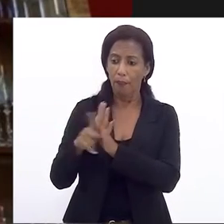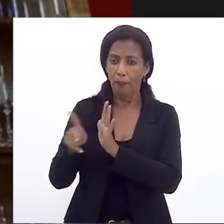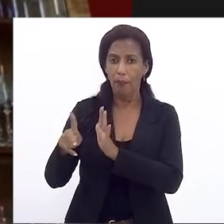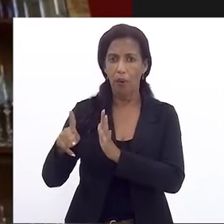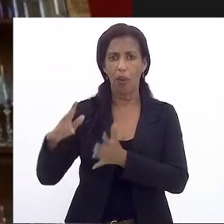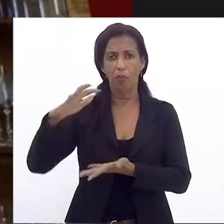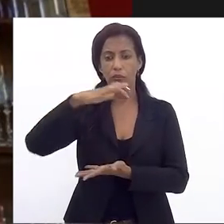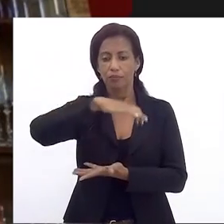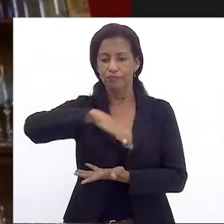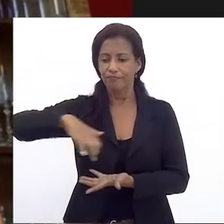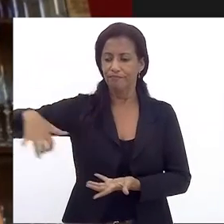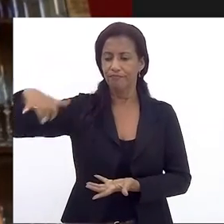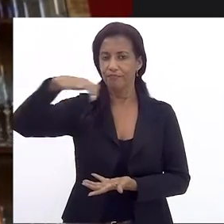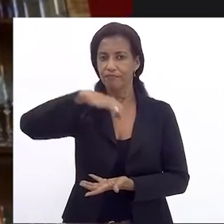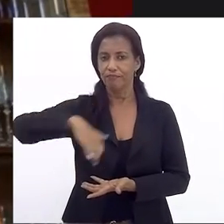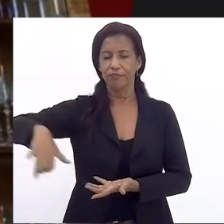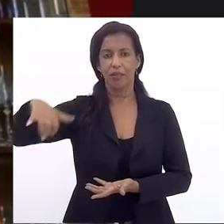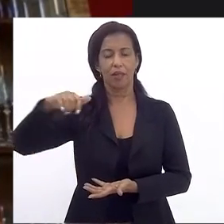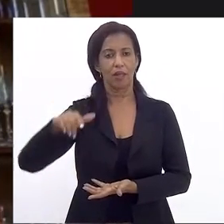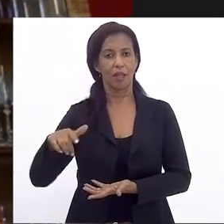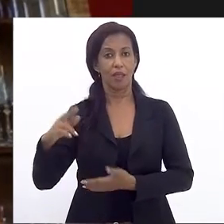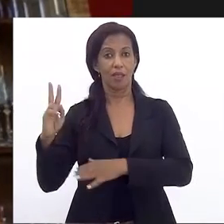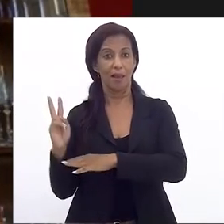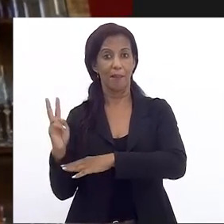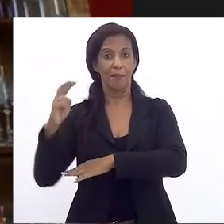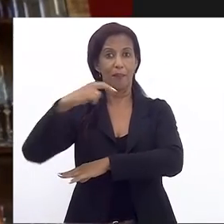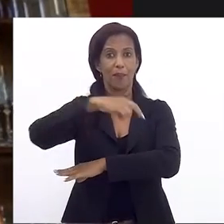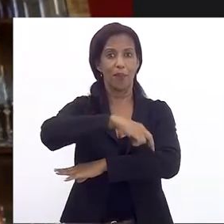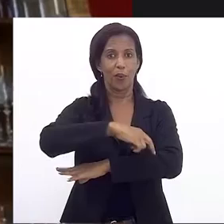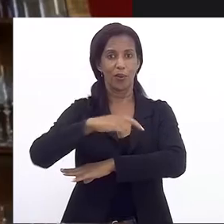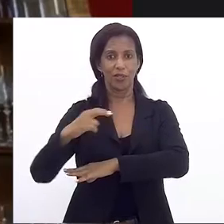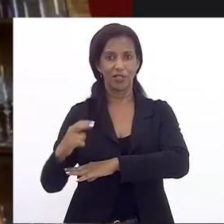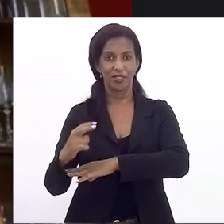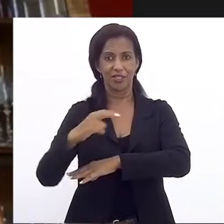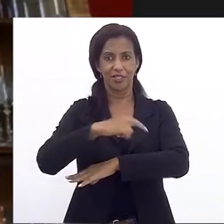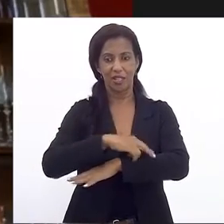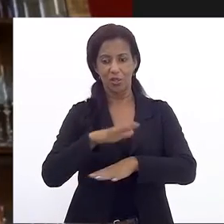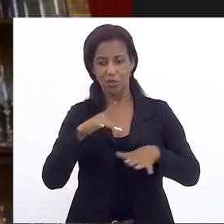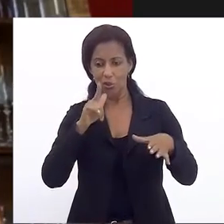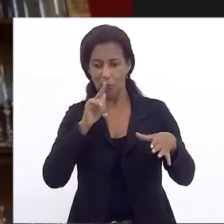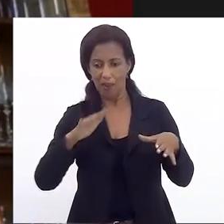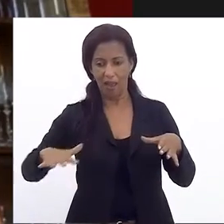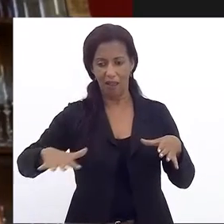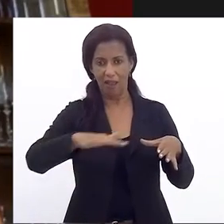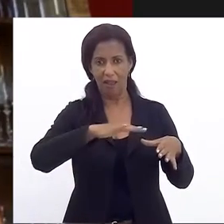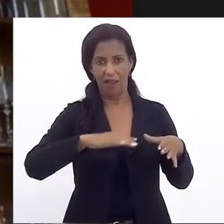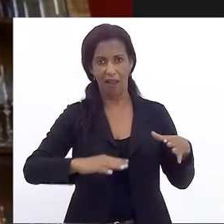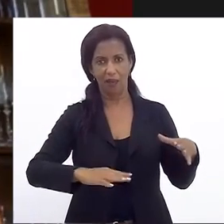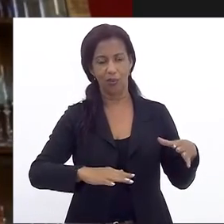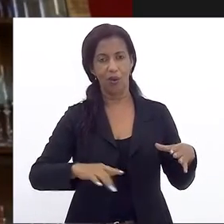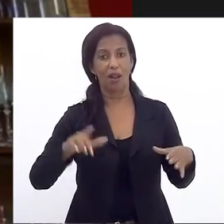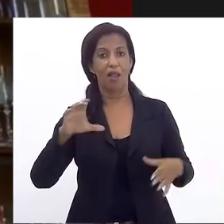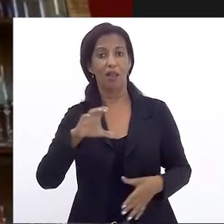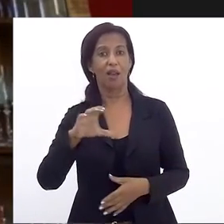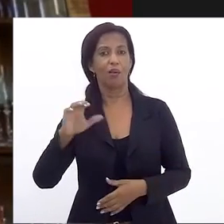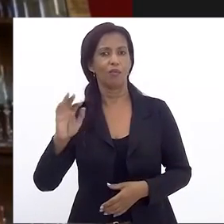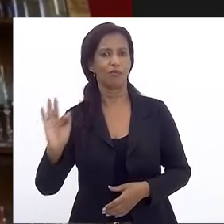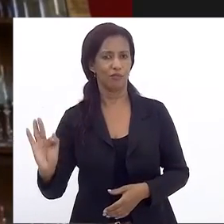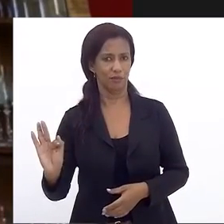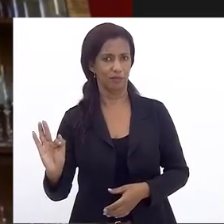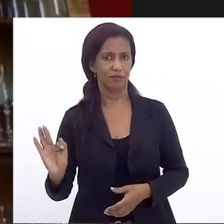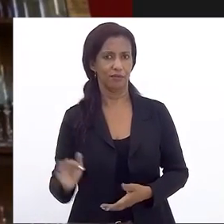de revitalização na construção da ponte sobre o canal lá em Cabo